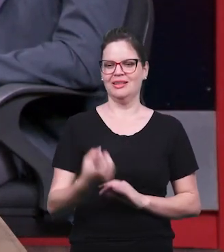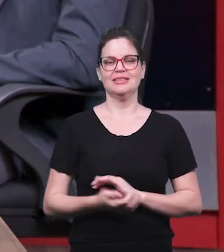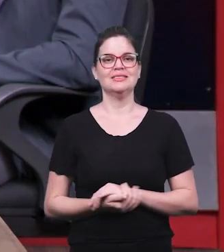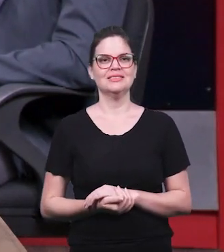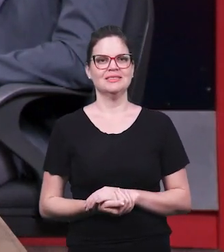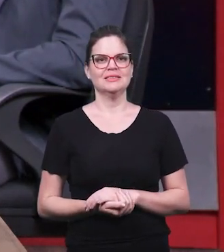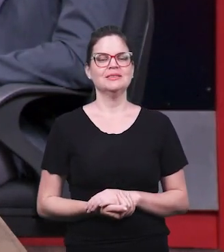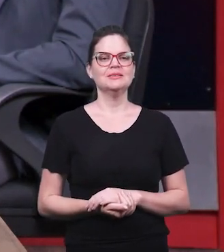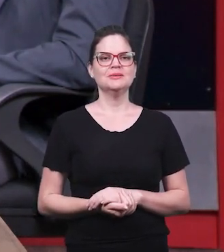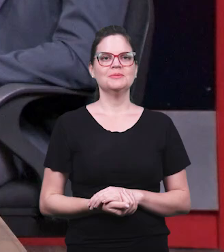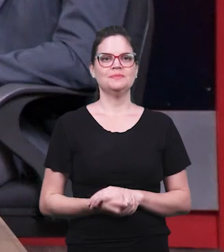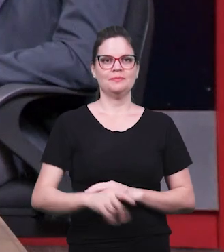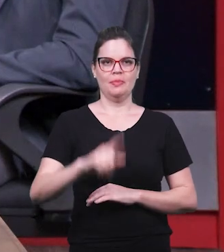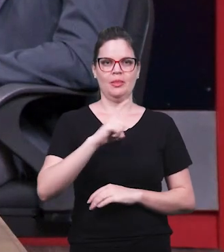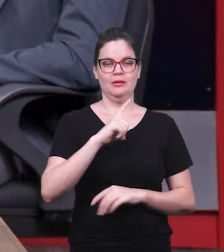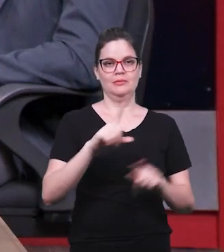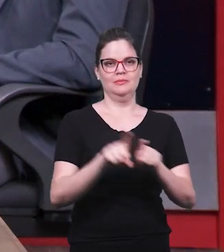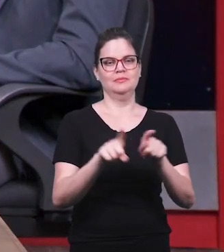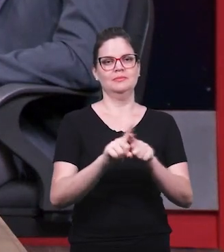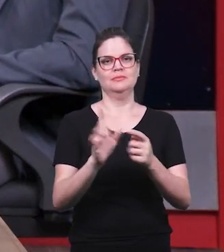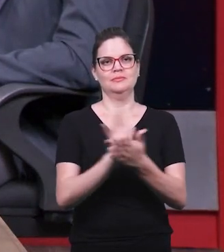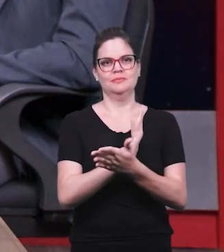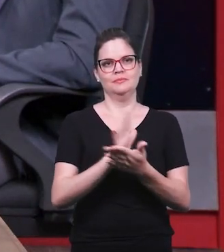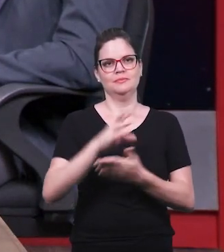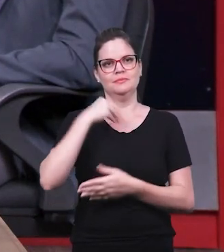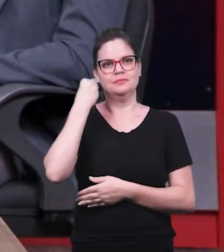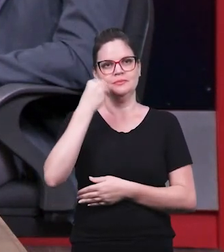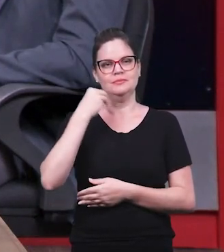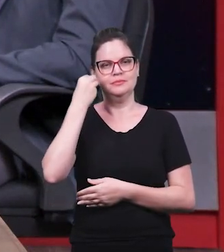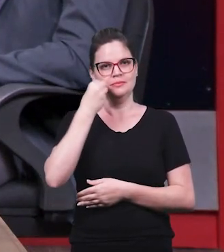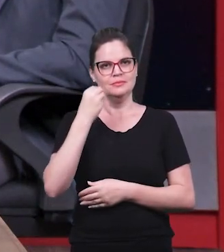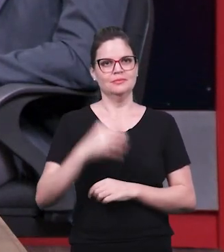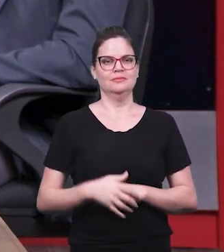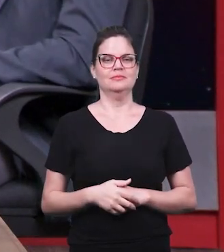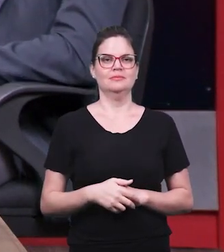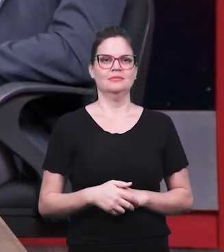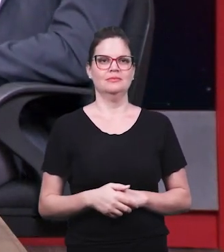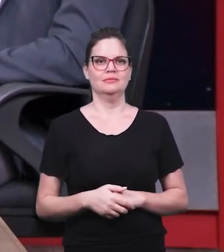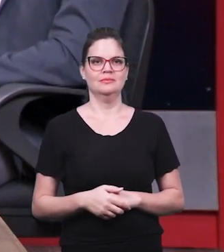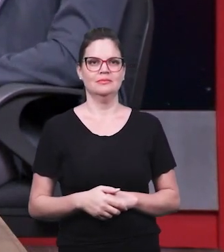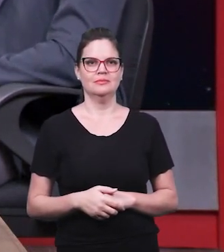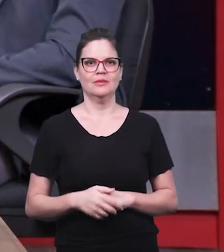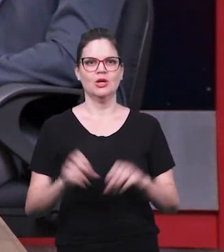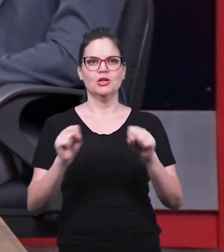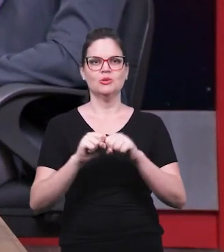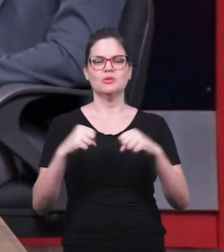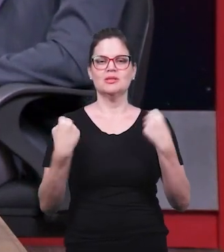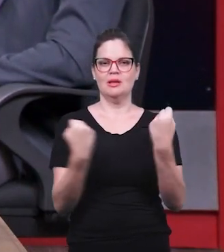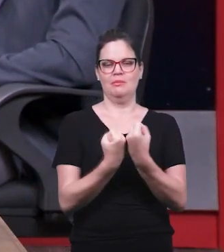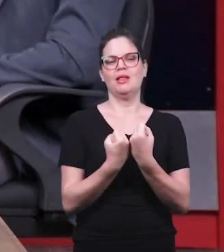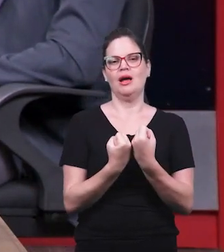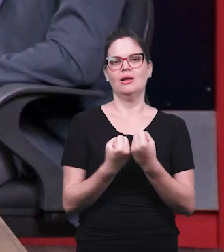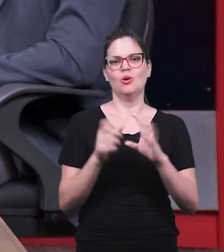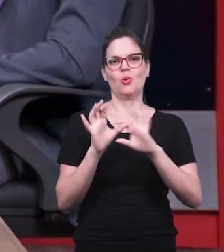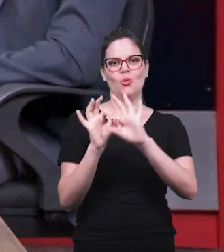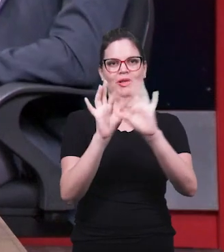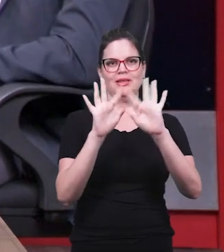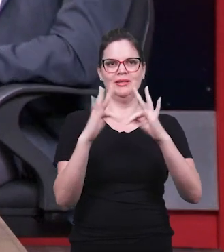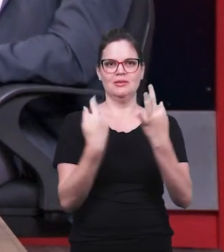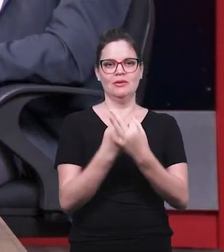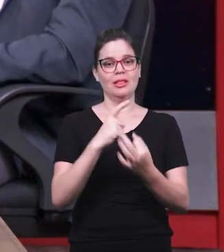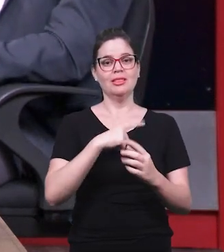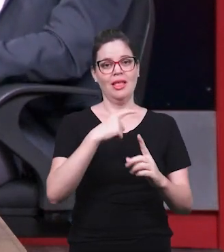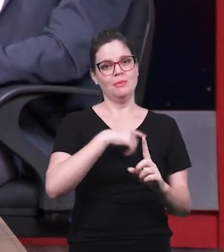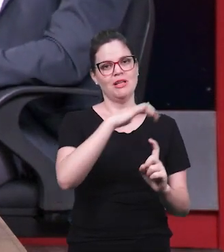gente tem até algumas experiências dadas as devidas proporções, né? Porque no seminário de Unidos em Família nós tínhamos